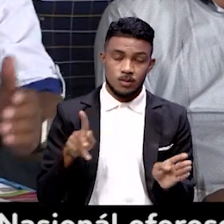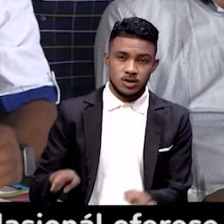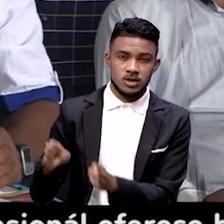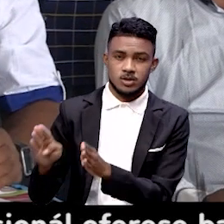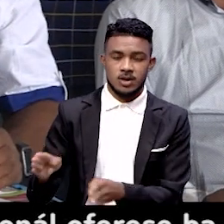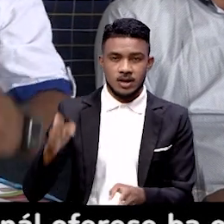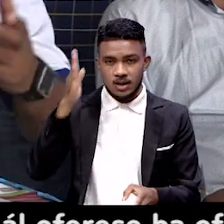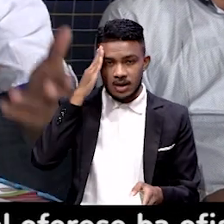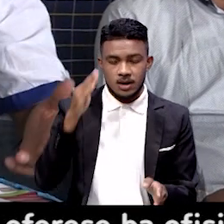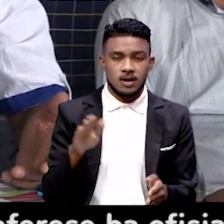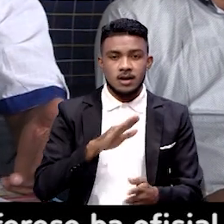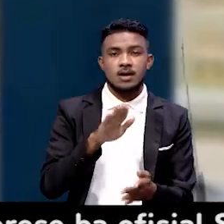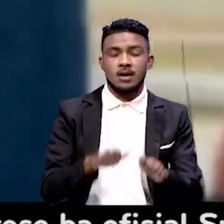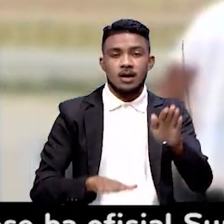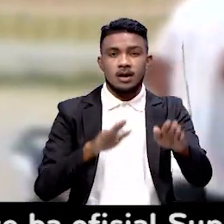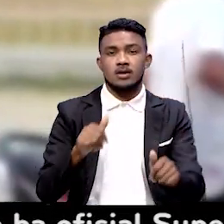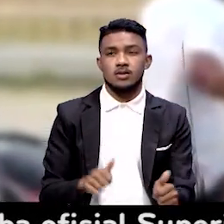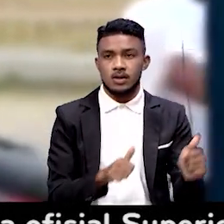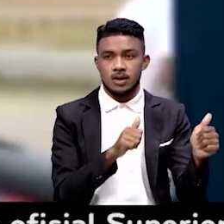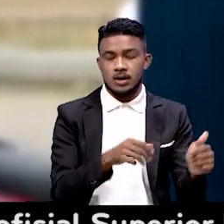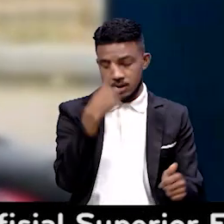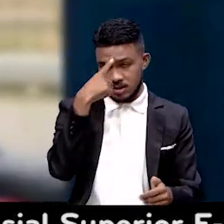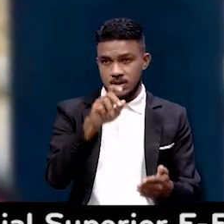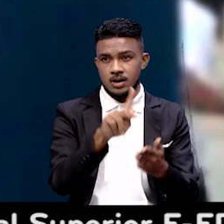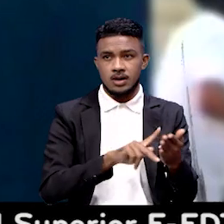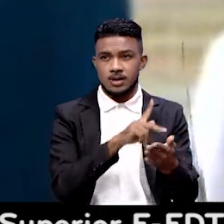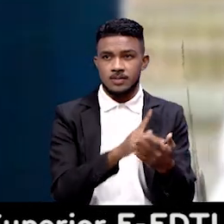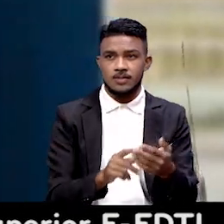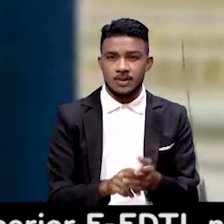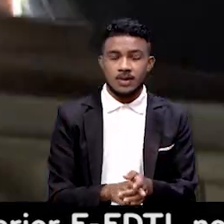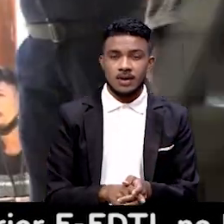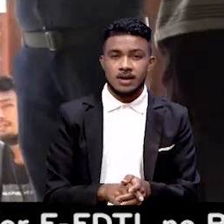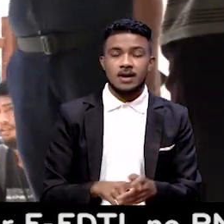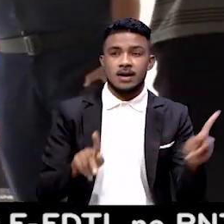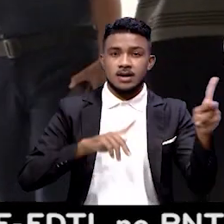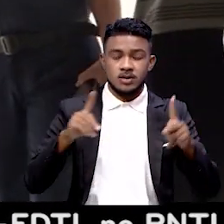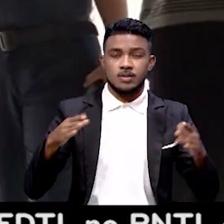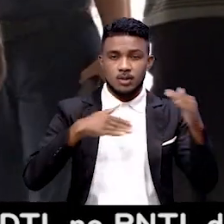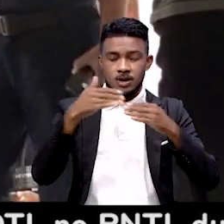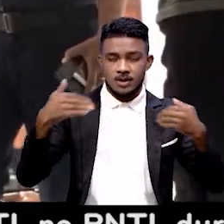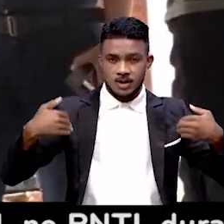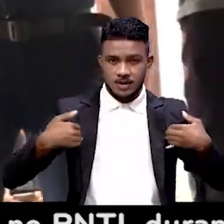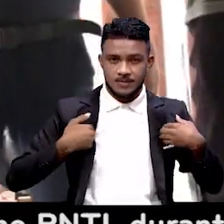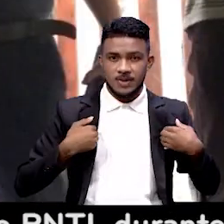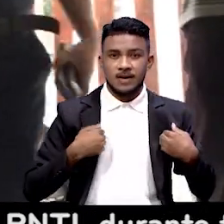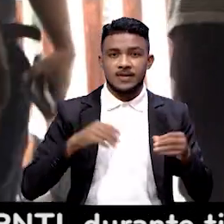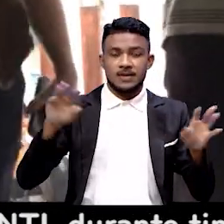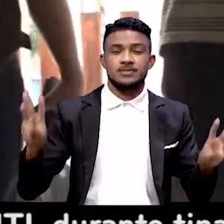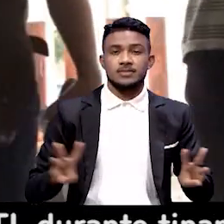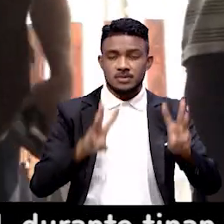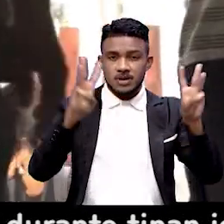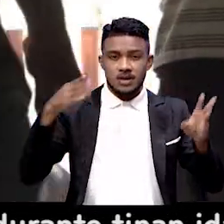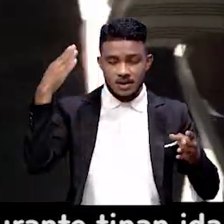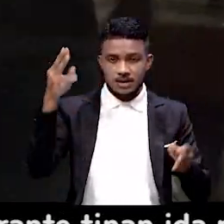ita lauti proses ne maka ne tama krim. Caso agressão física ne acontece ia quinta loron lima fulang ne iha Mandarin